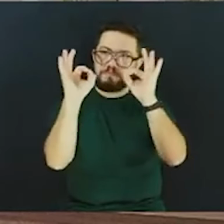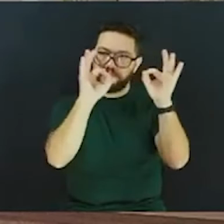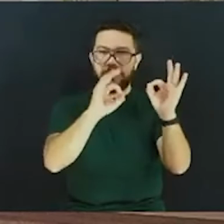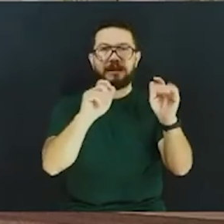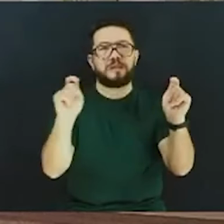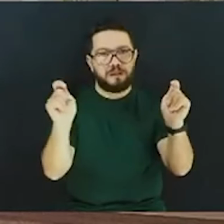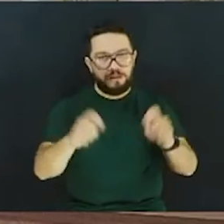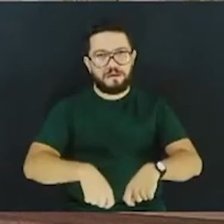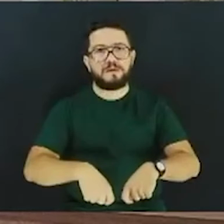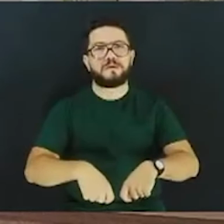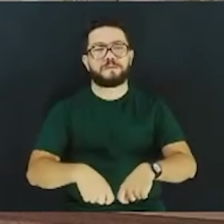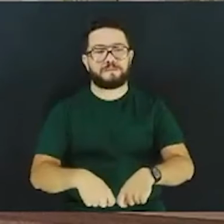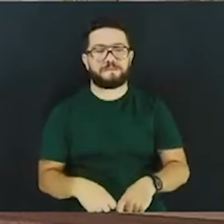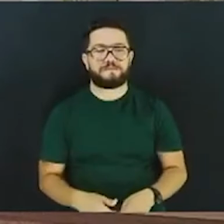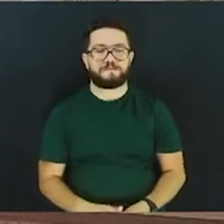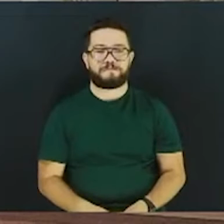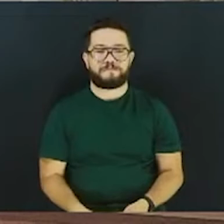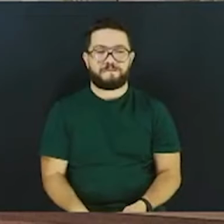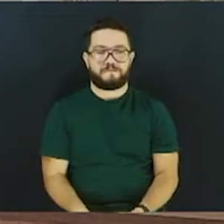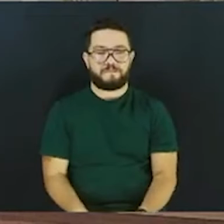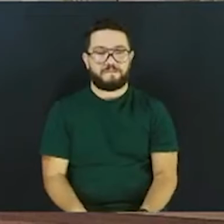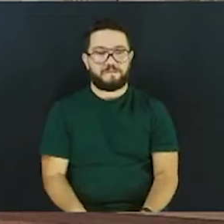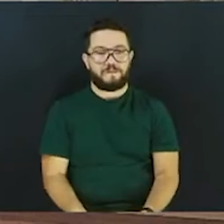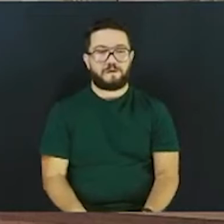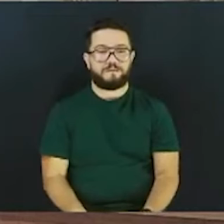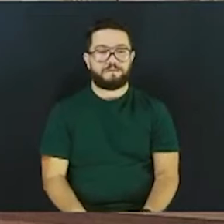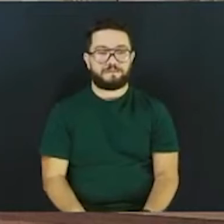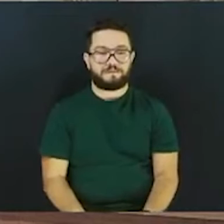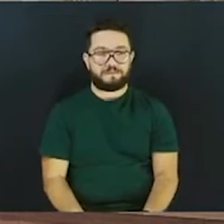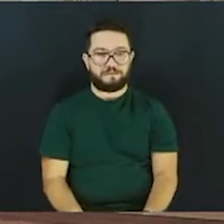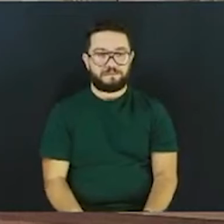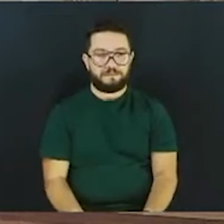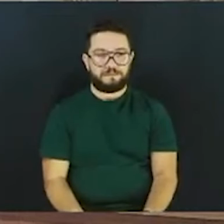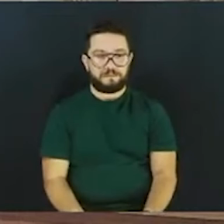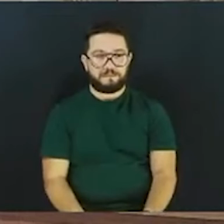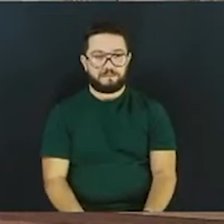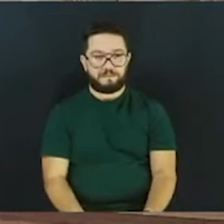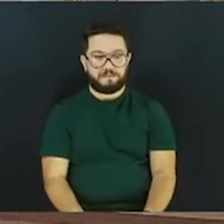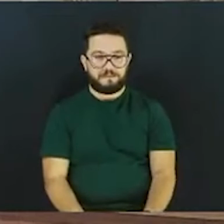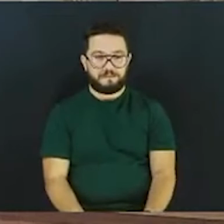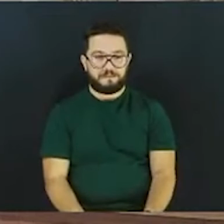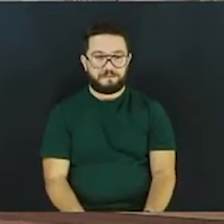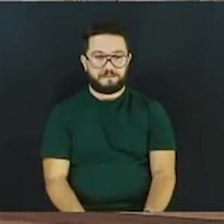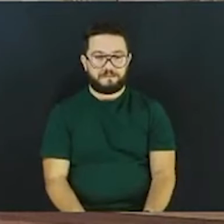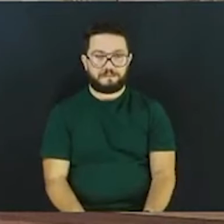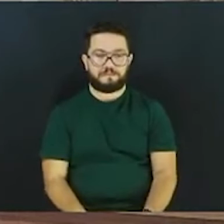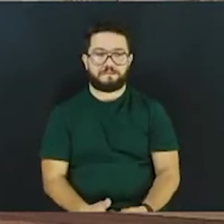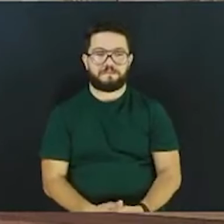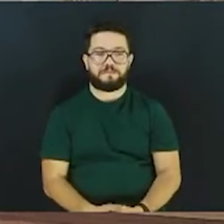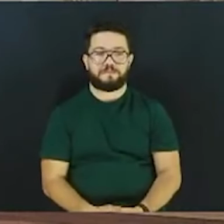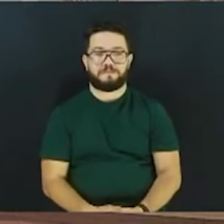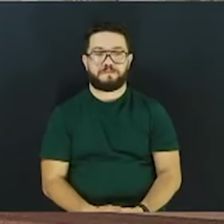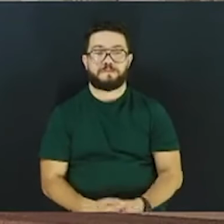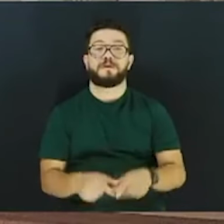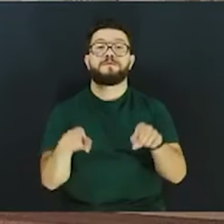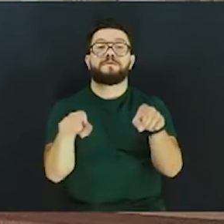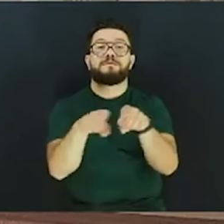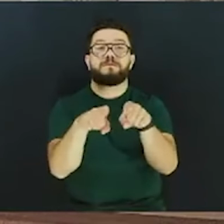o número grande de pessoas e também quero usar esse breve período aqui que me resta para falar de um tema